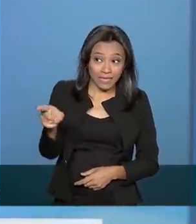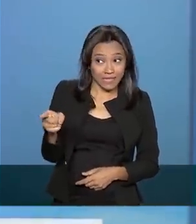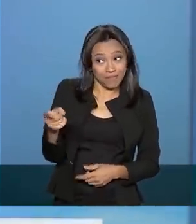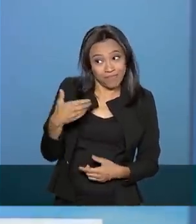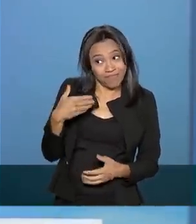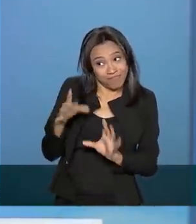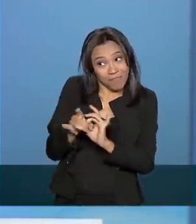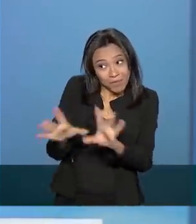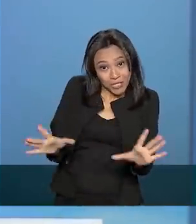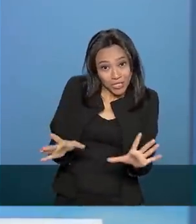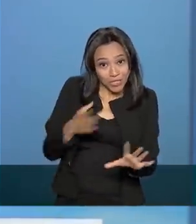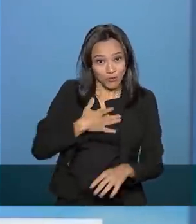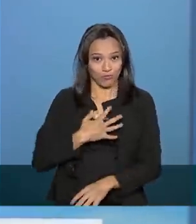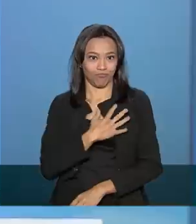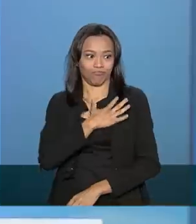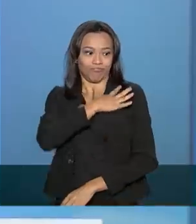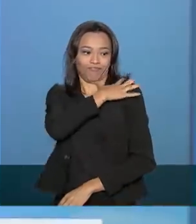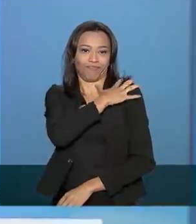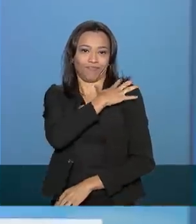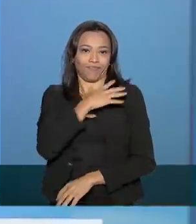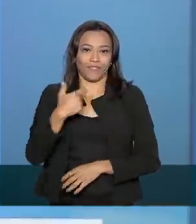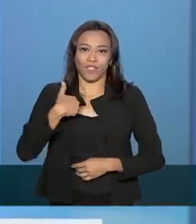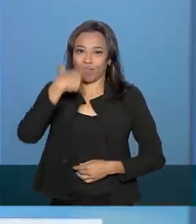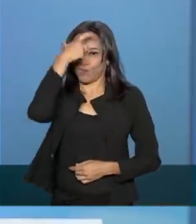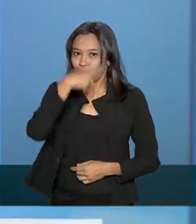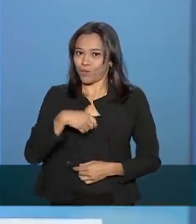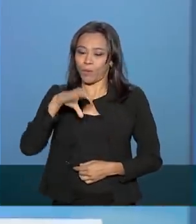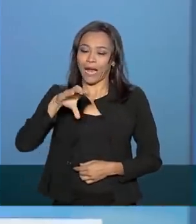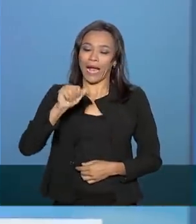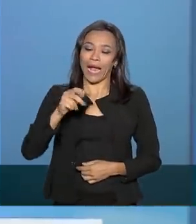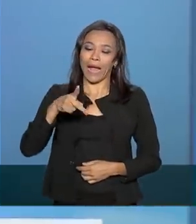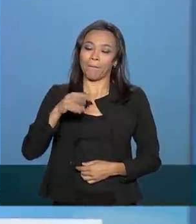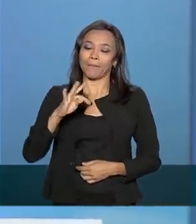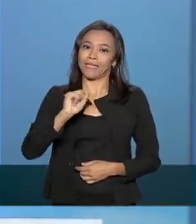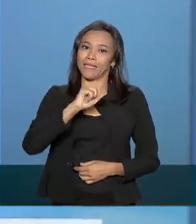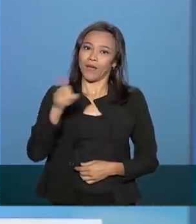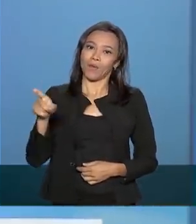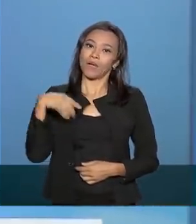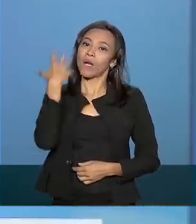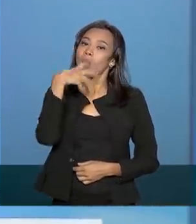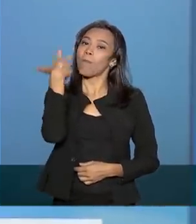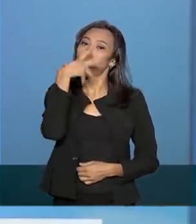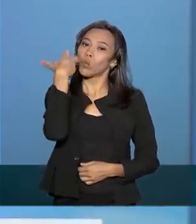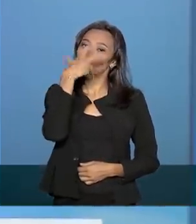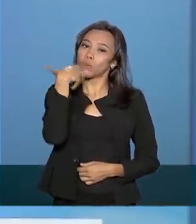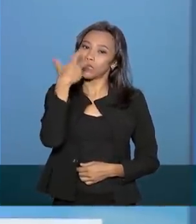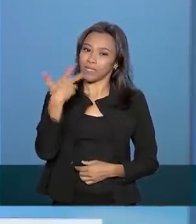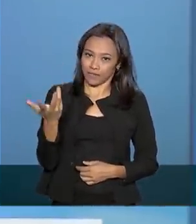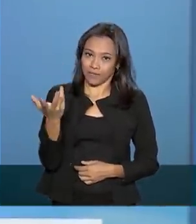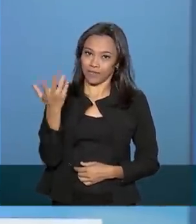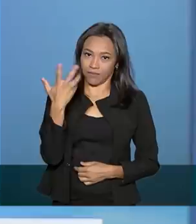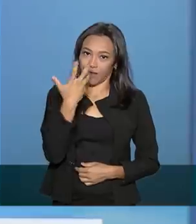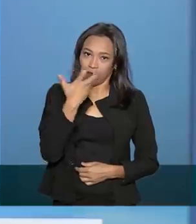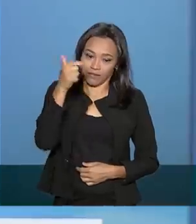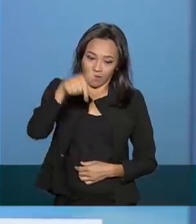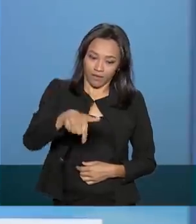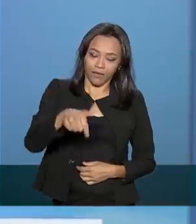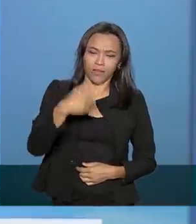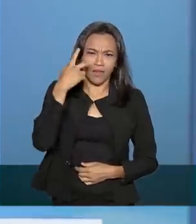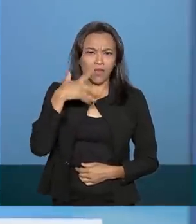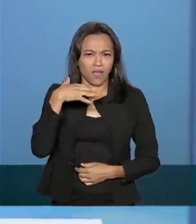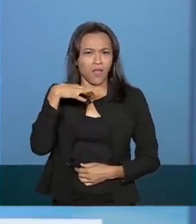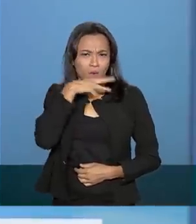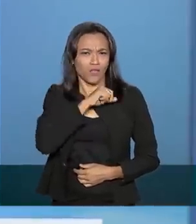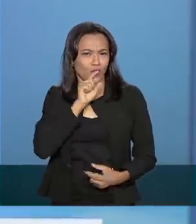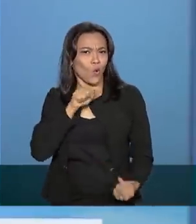capitão, que toque aí a canção no final, Eterno Herói. Eu acho que ela cai bem para esse